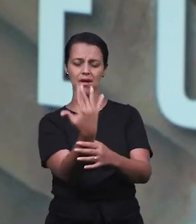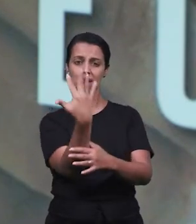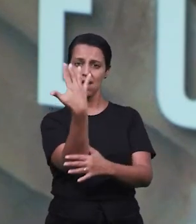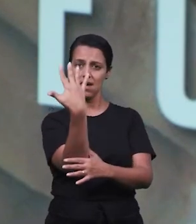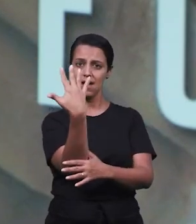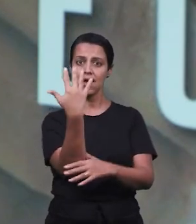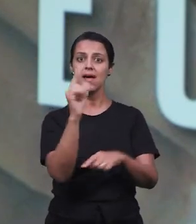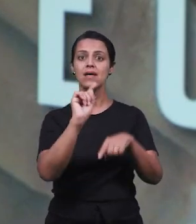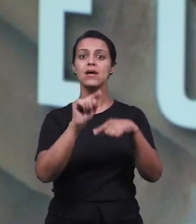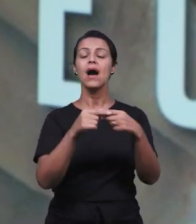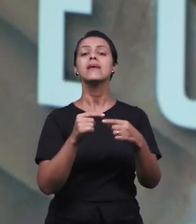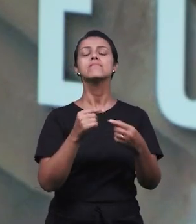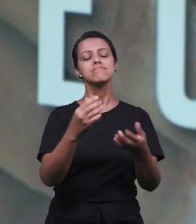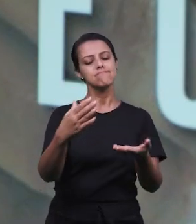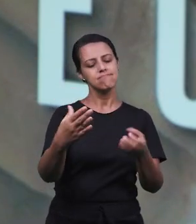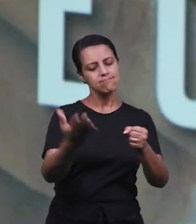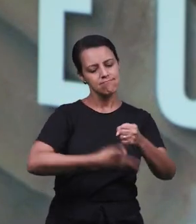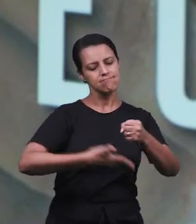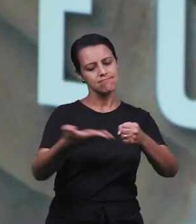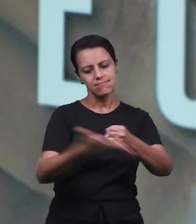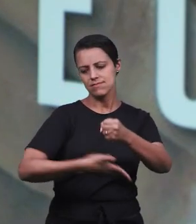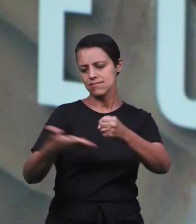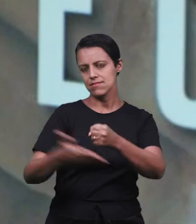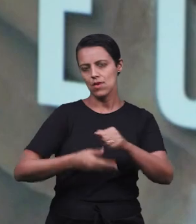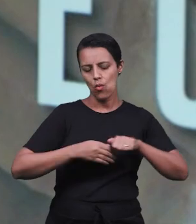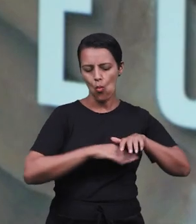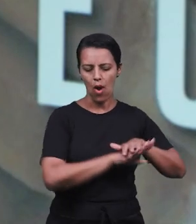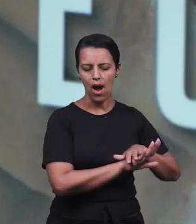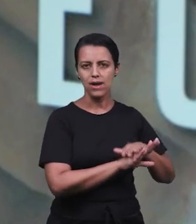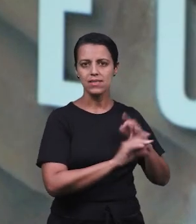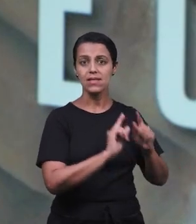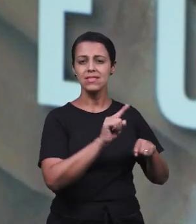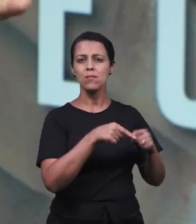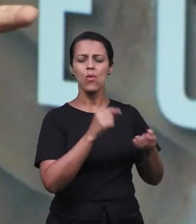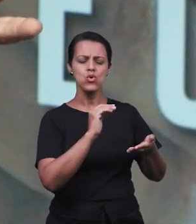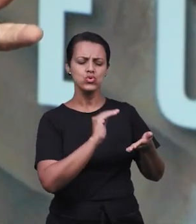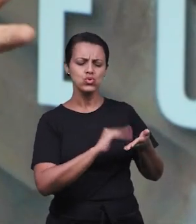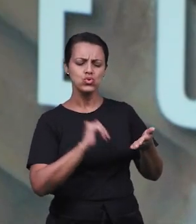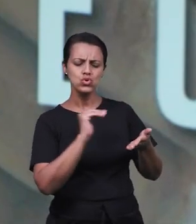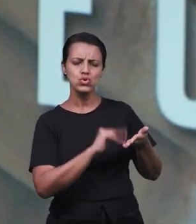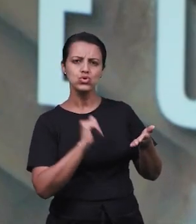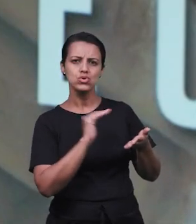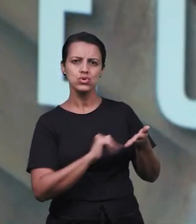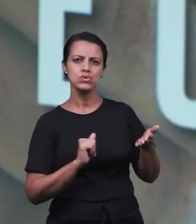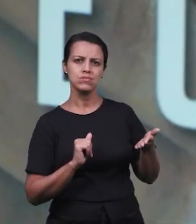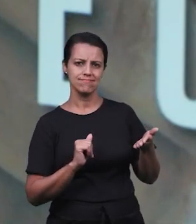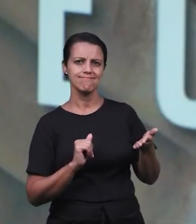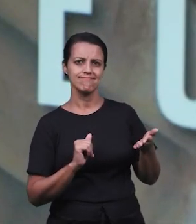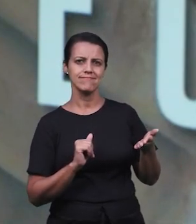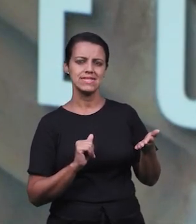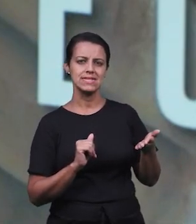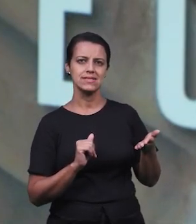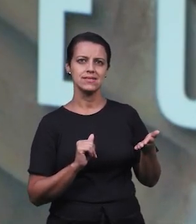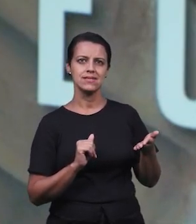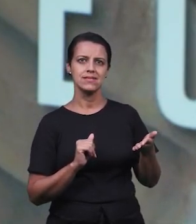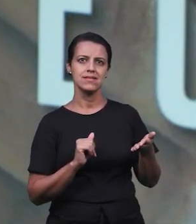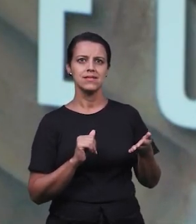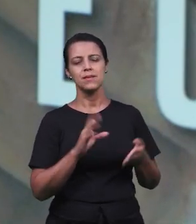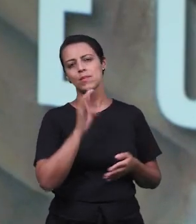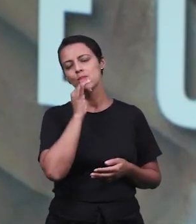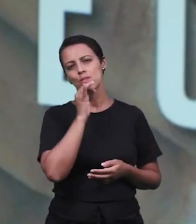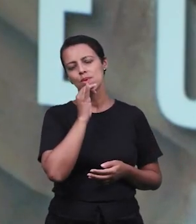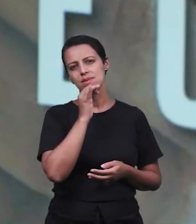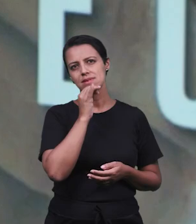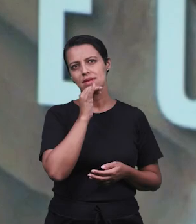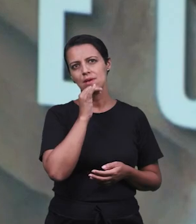sobejava, não é? Passava debaixo, como diz a palavra, debaixo da vara. Por exemplo, se fosse o gado,